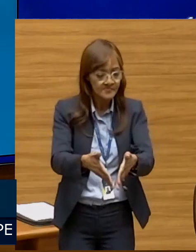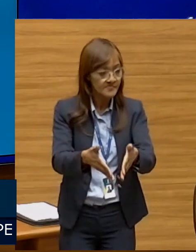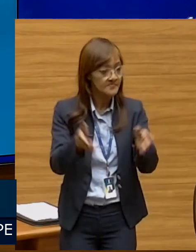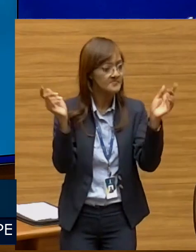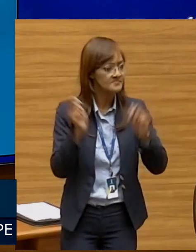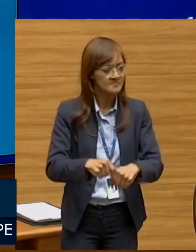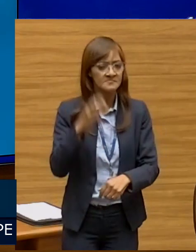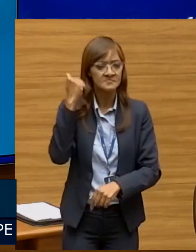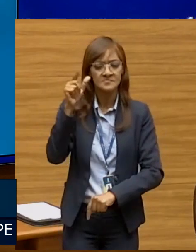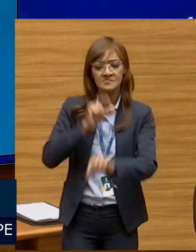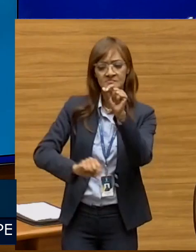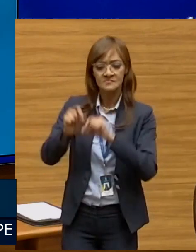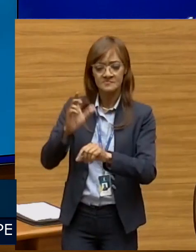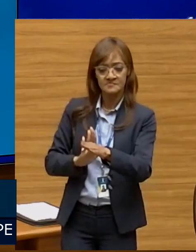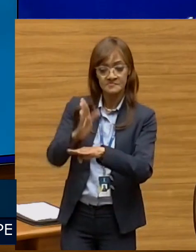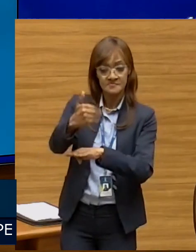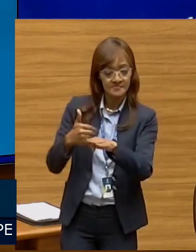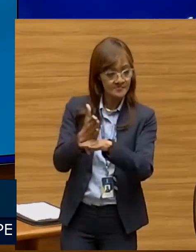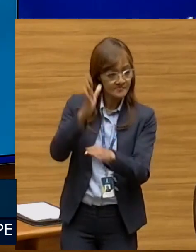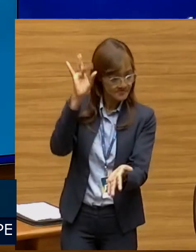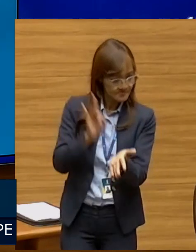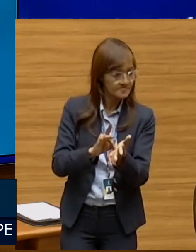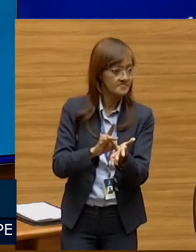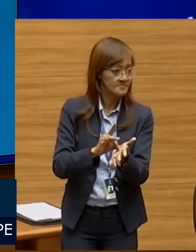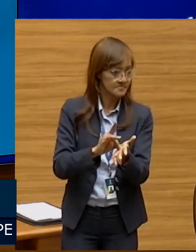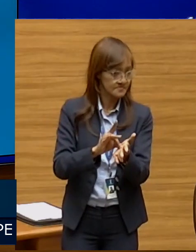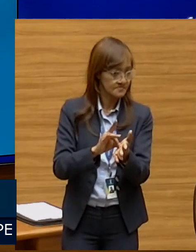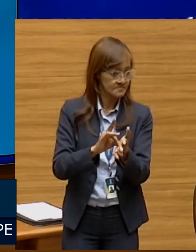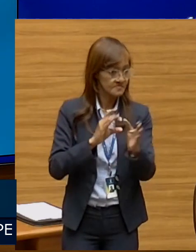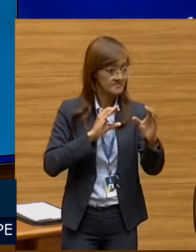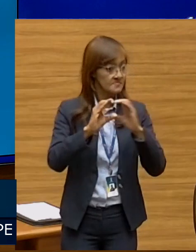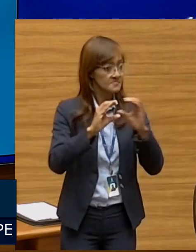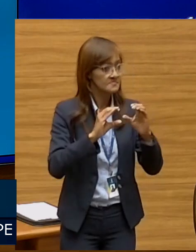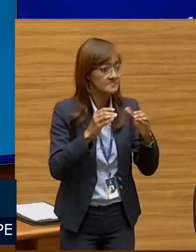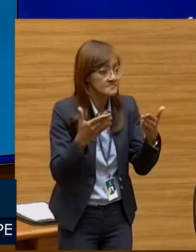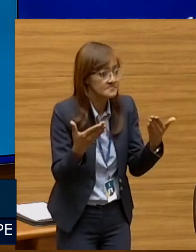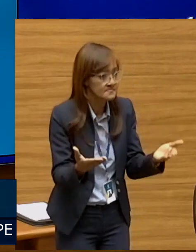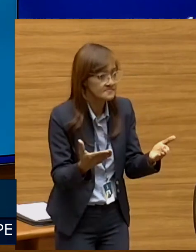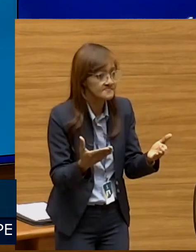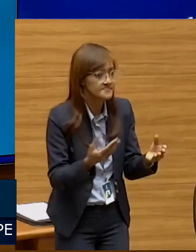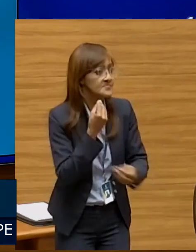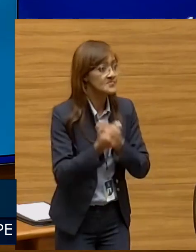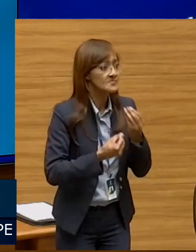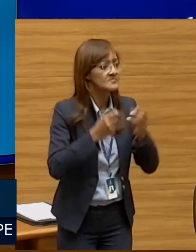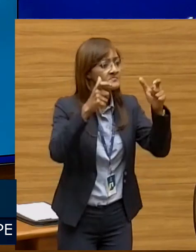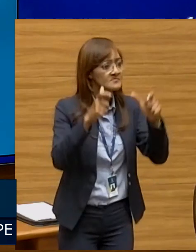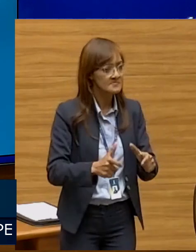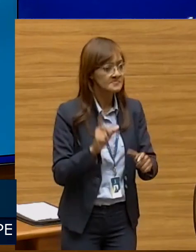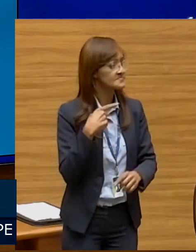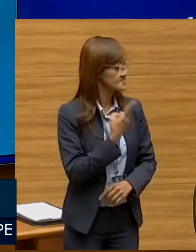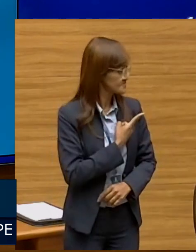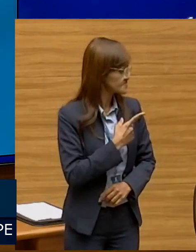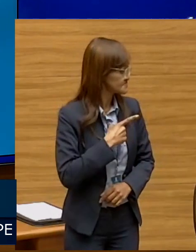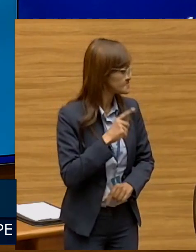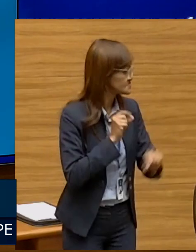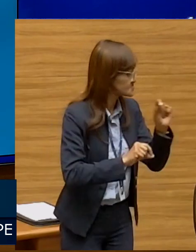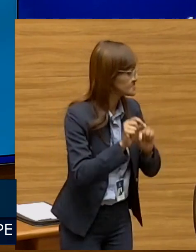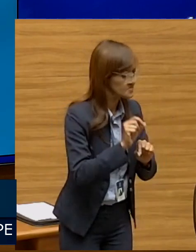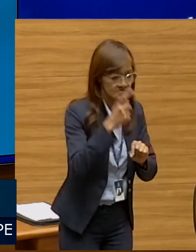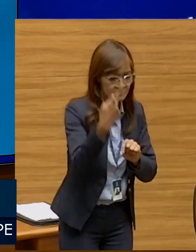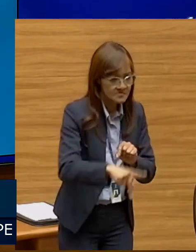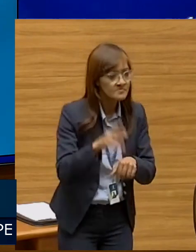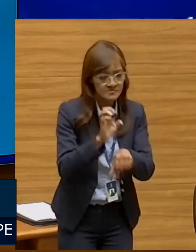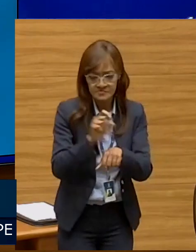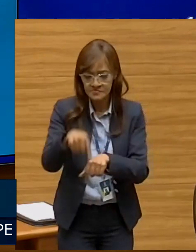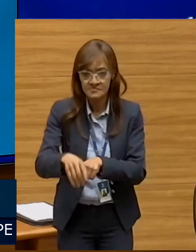saiba operar a acessibilidade comunicacional. Por segundo, a gente precisa falar em estruturar os serviços que nós temos. Se no Estado nós já